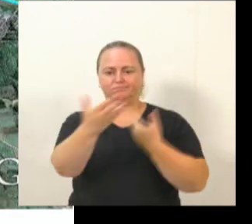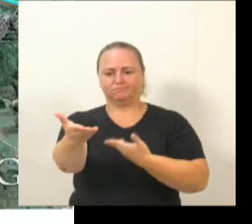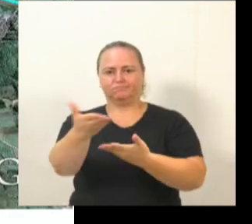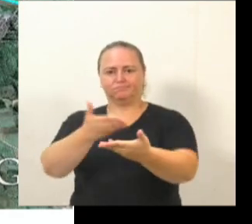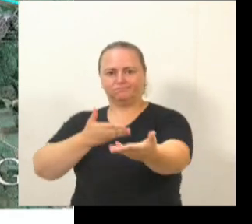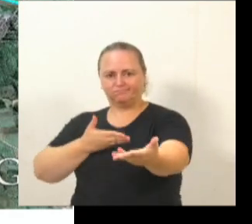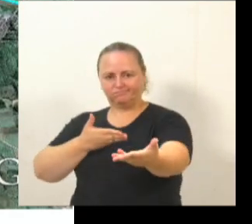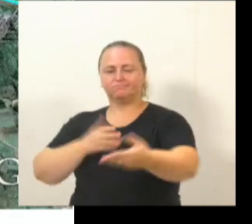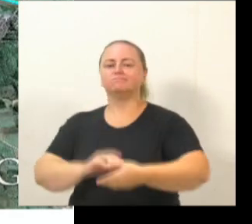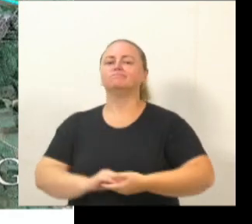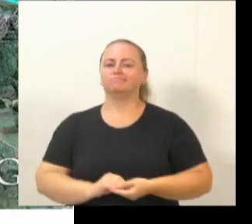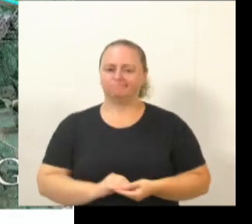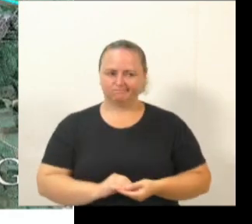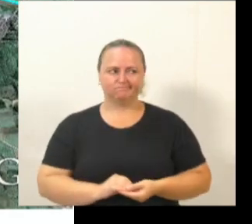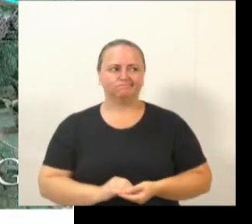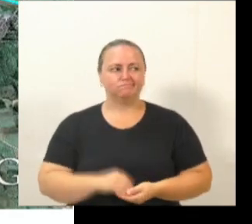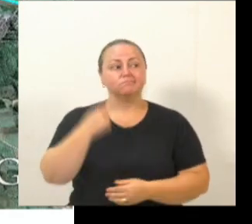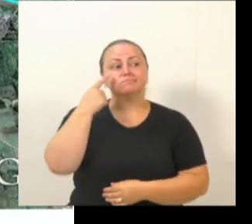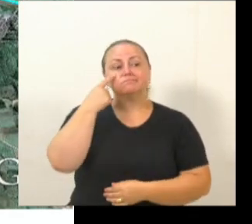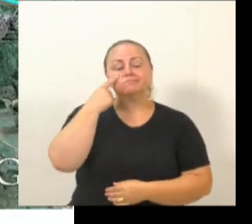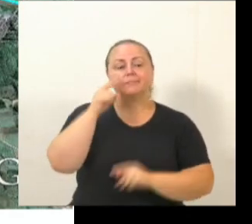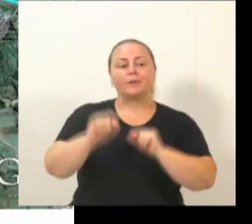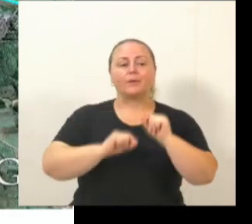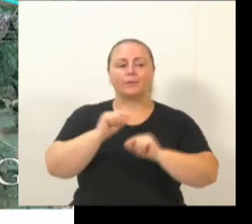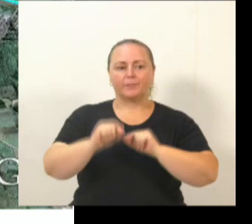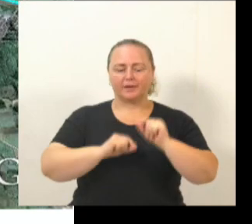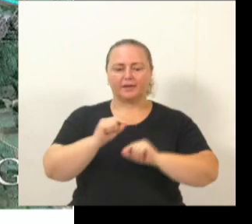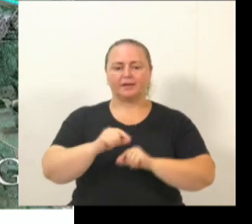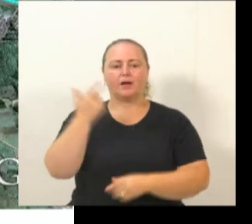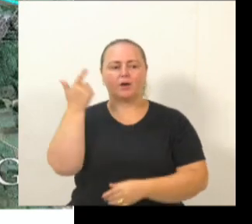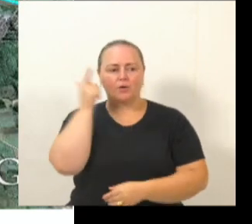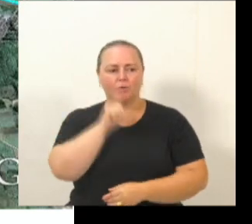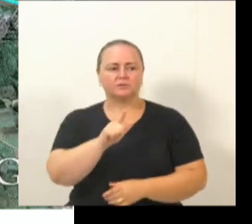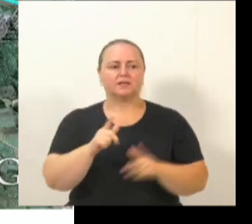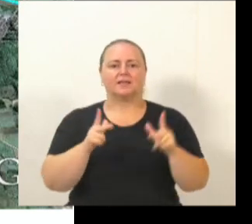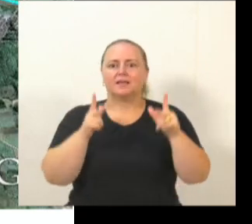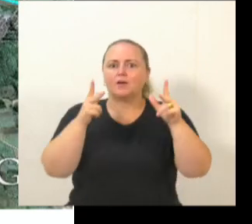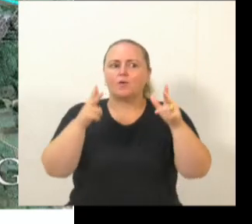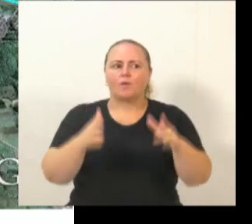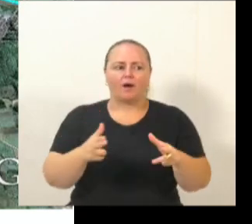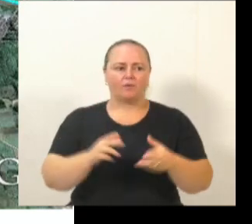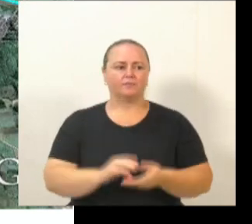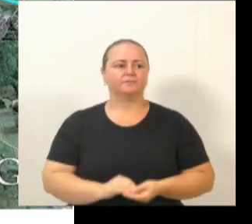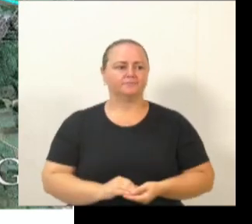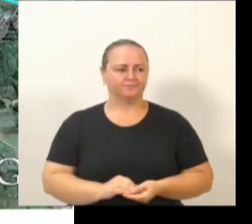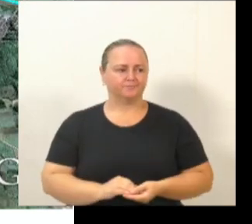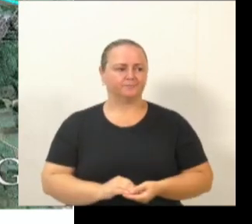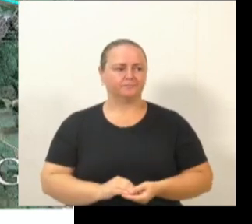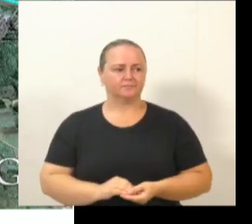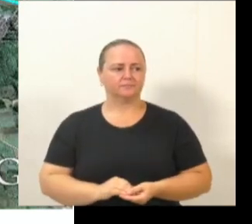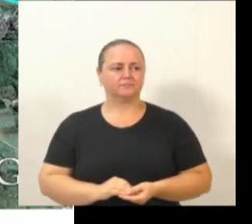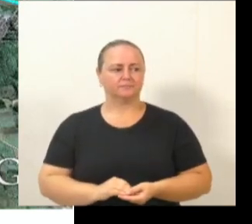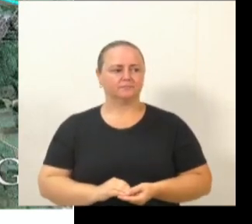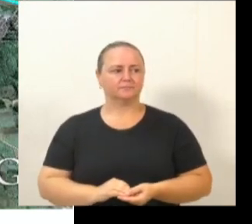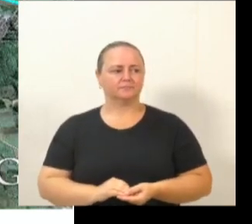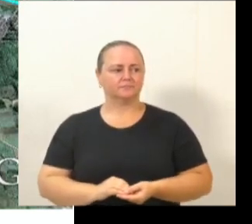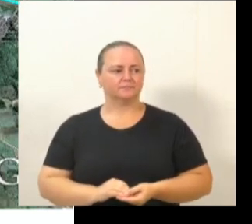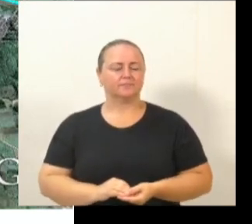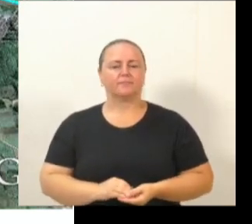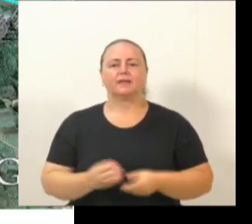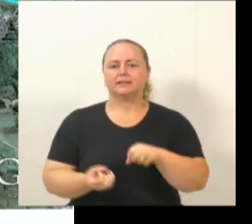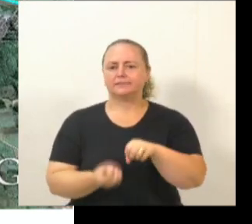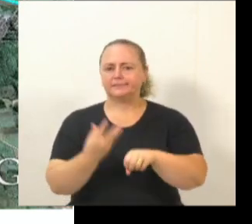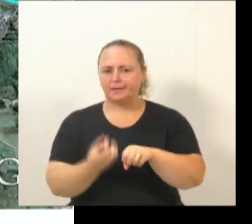medida para que fosse exatamente do mesmo tamanho para os 2 lados, se fossem as obrigações do SAMAI, da prefeitura